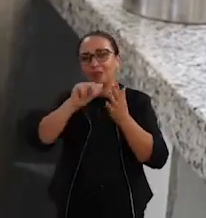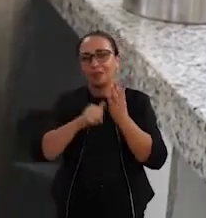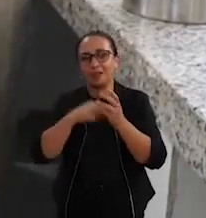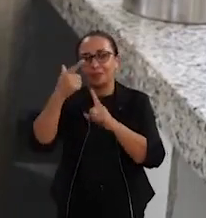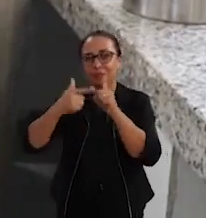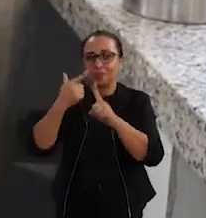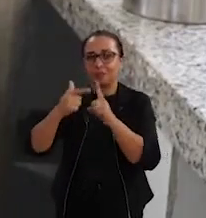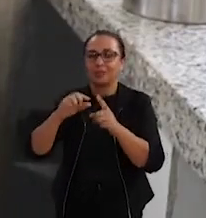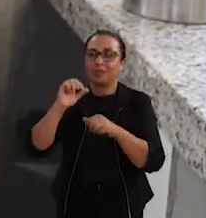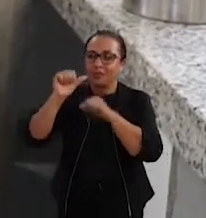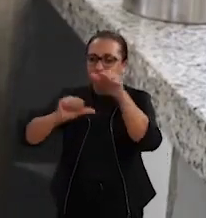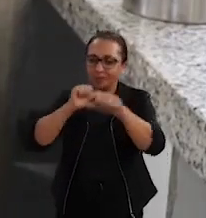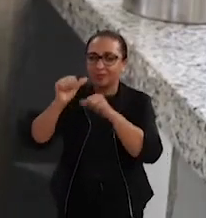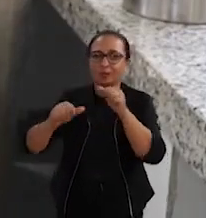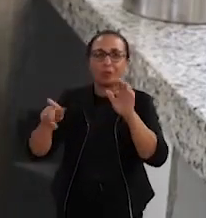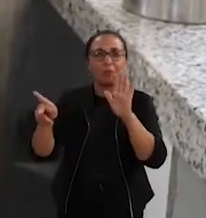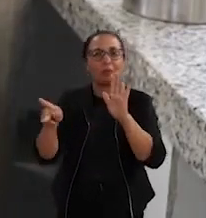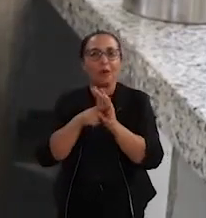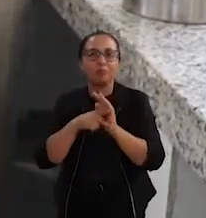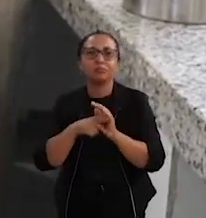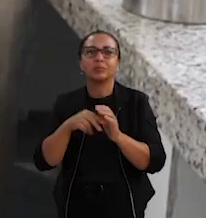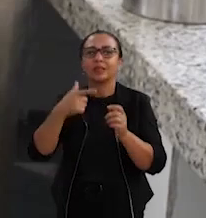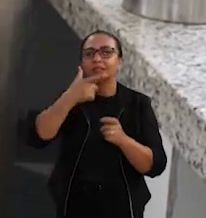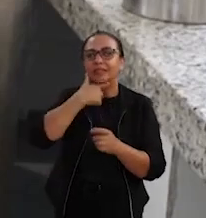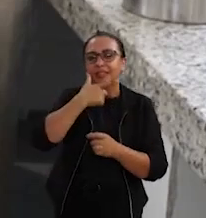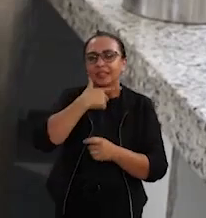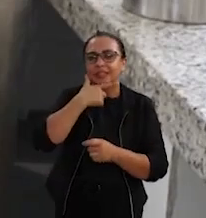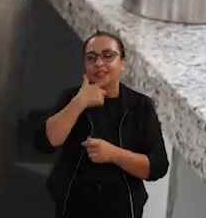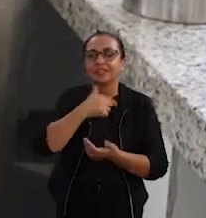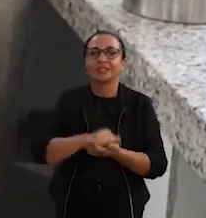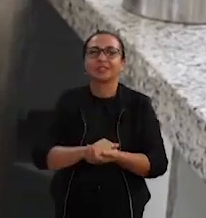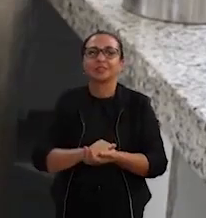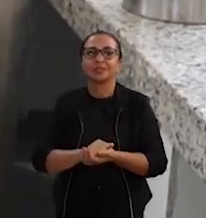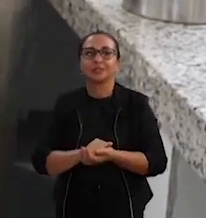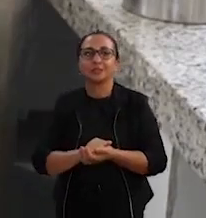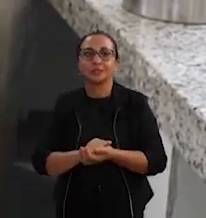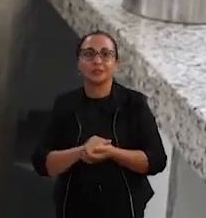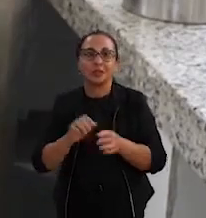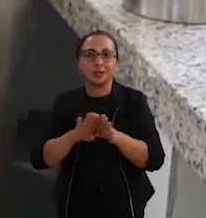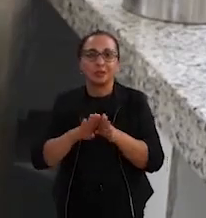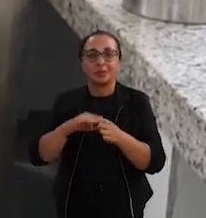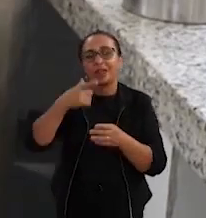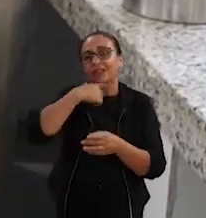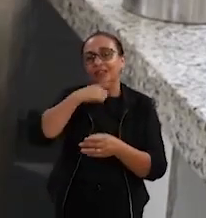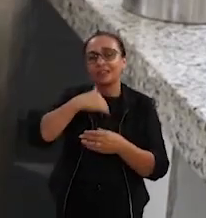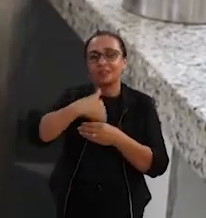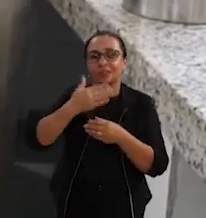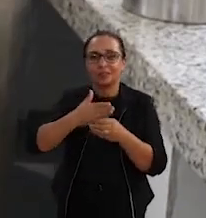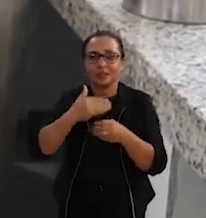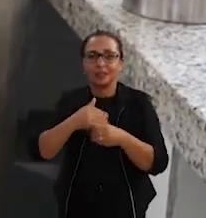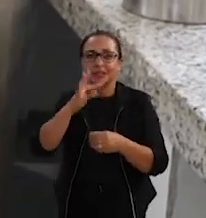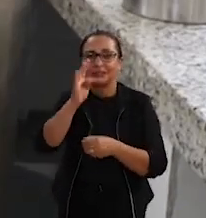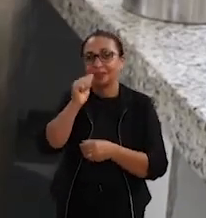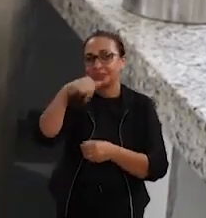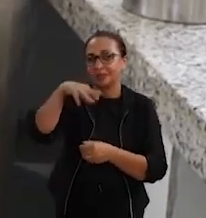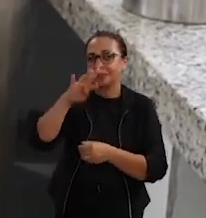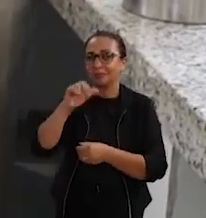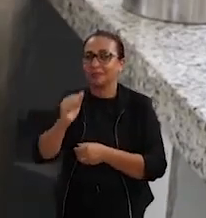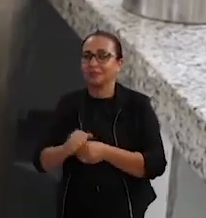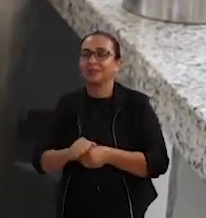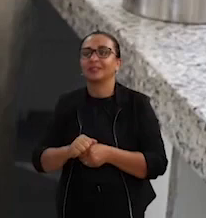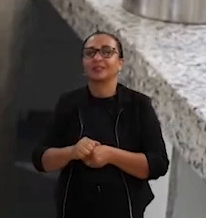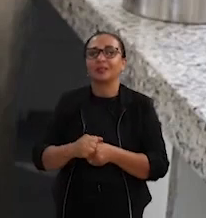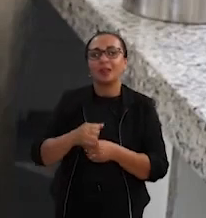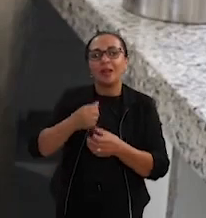Então, vários produtos já foram desenvolvidos, como o próprio queijo, né, maturado no licor, queijo coalho trufado com doce tamarindo,